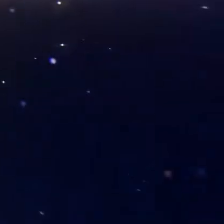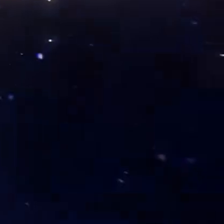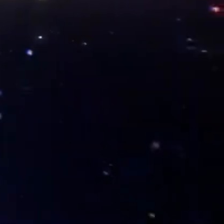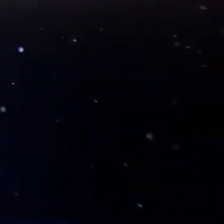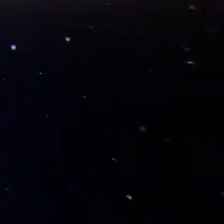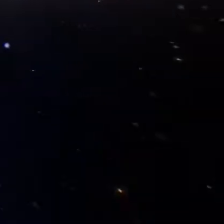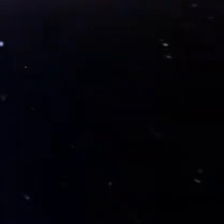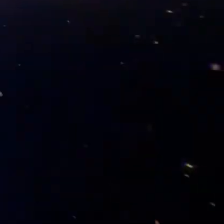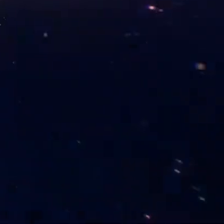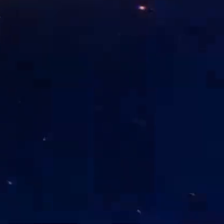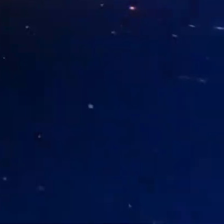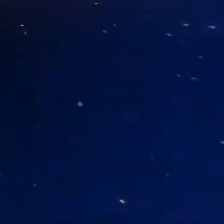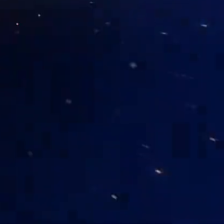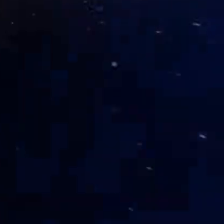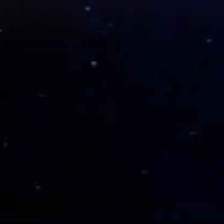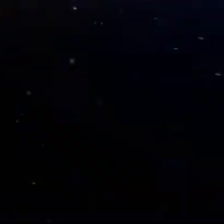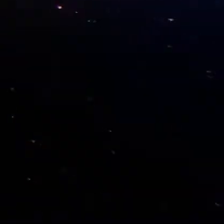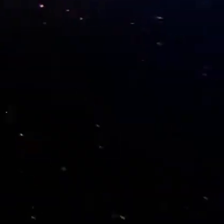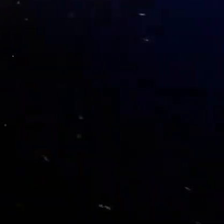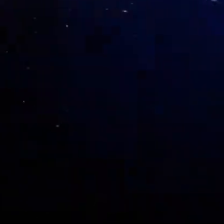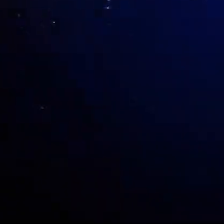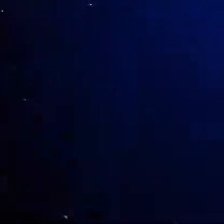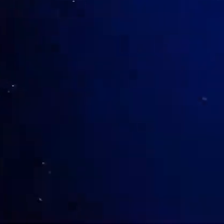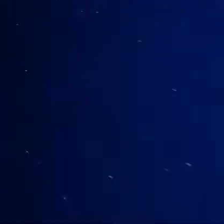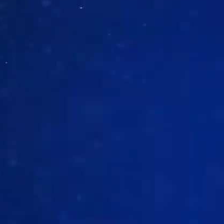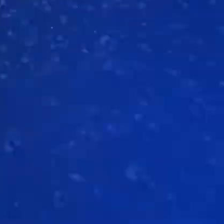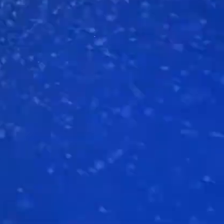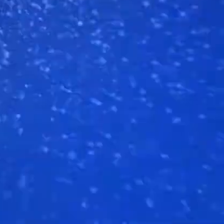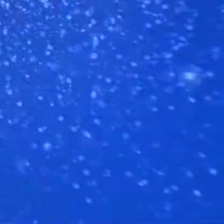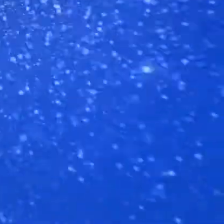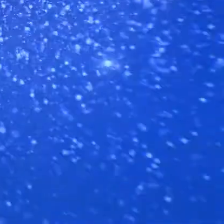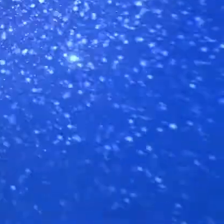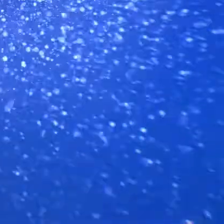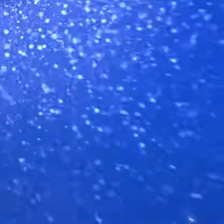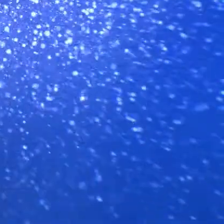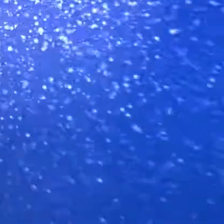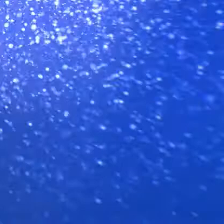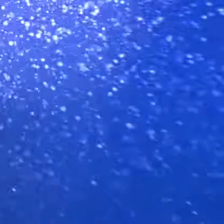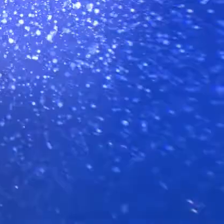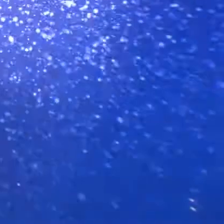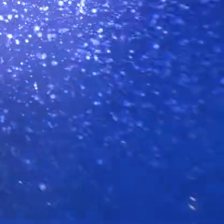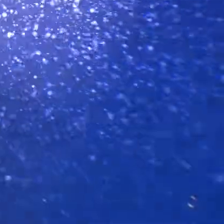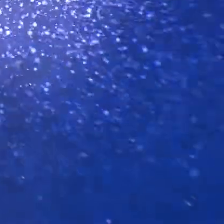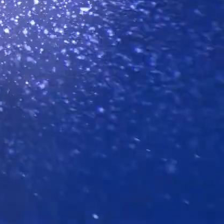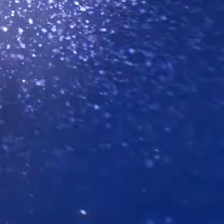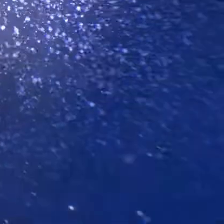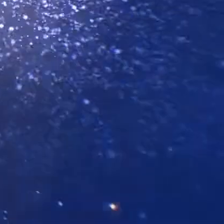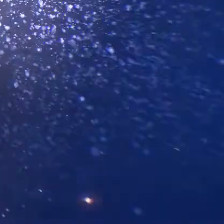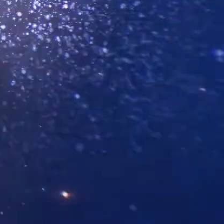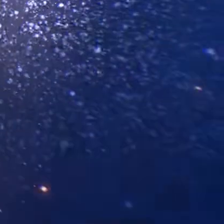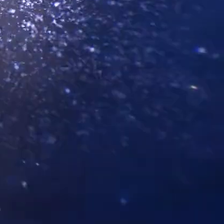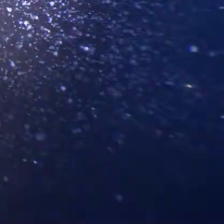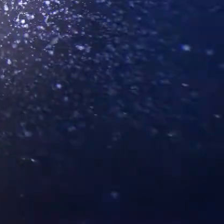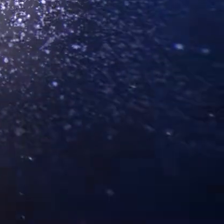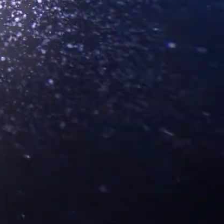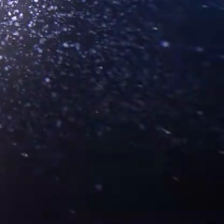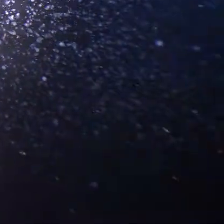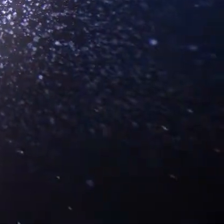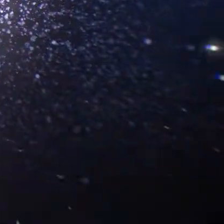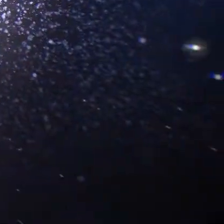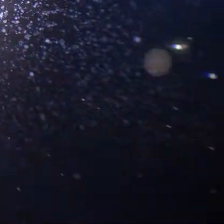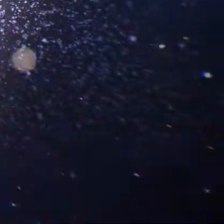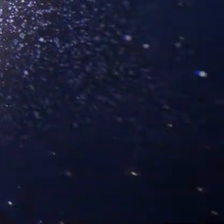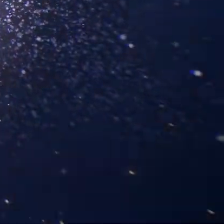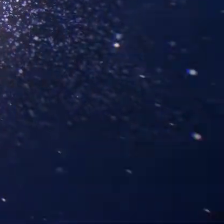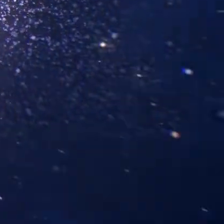Chegou ao governo do estado em 2014. Reinaldo Azambuja assumiu o governo do estado no momento em que o Brasil